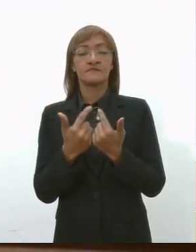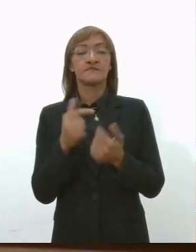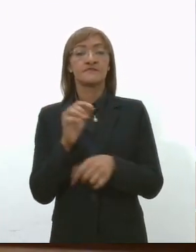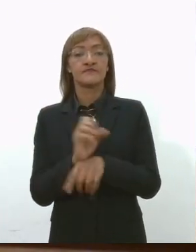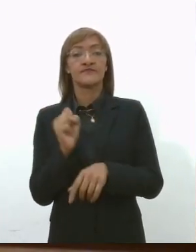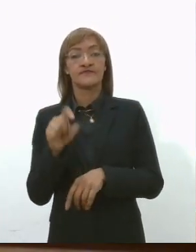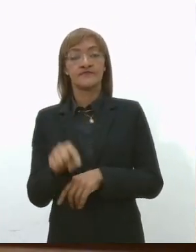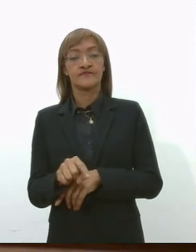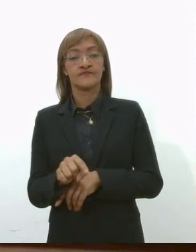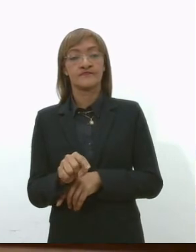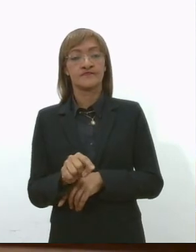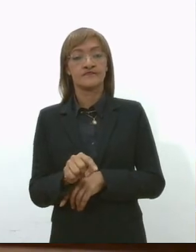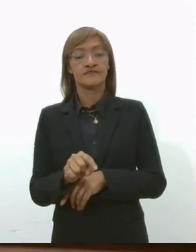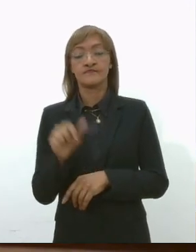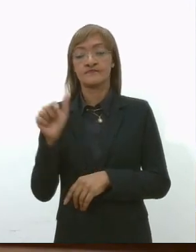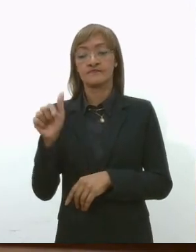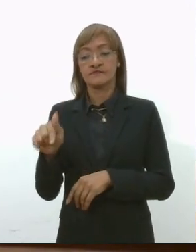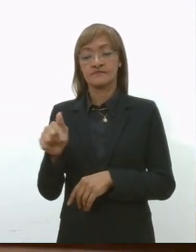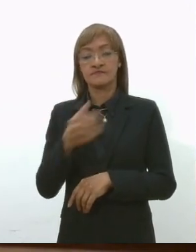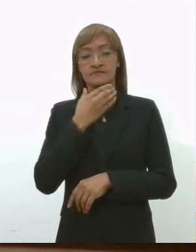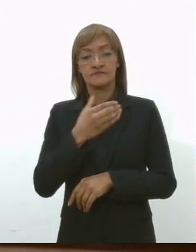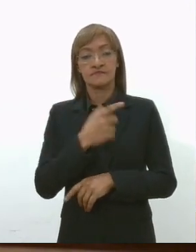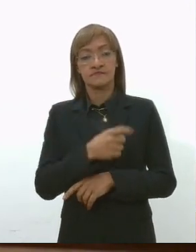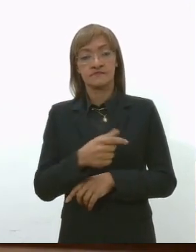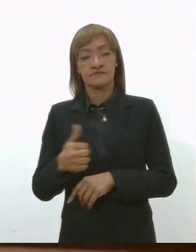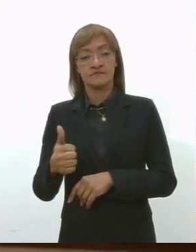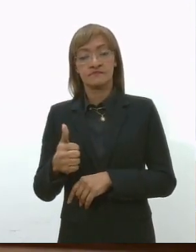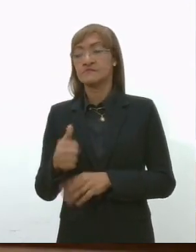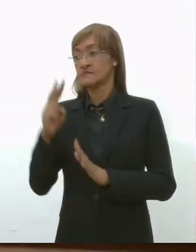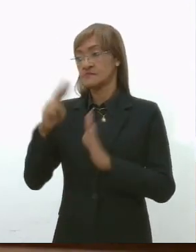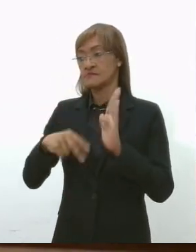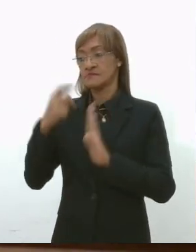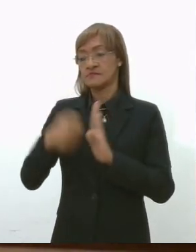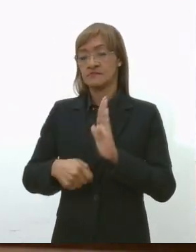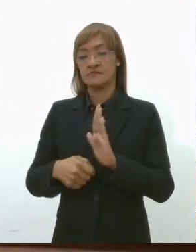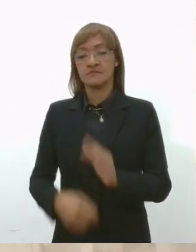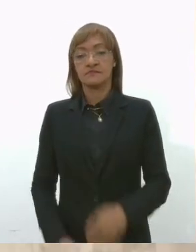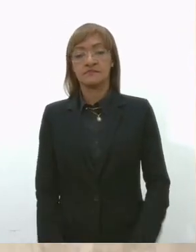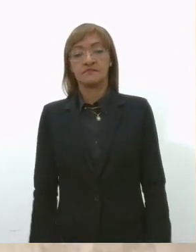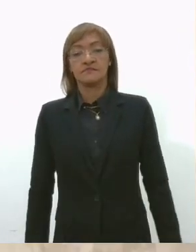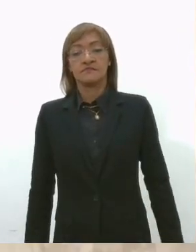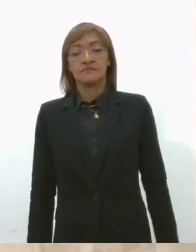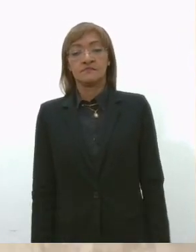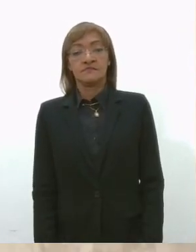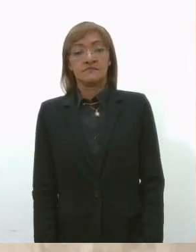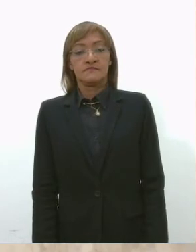Sergipe, em 7 de dezembro de 2021. Lida as atas, senhor presidente.